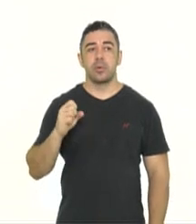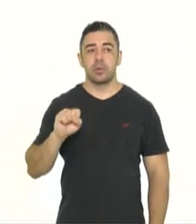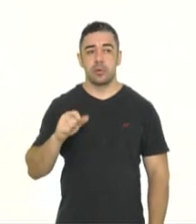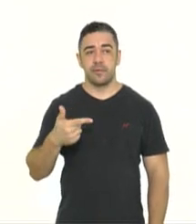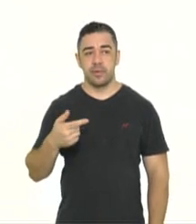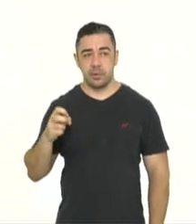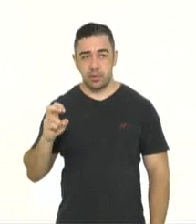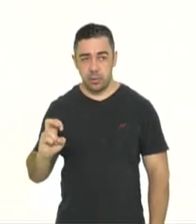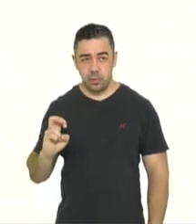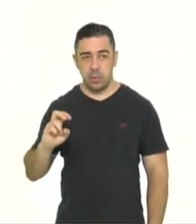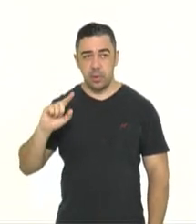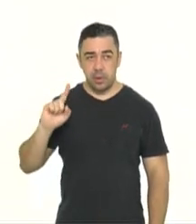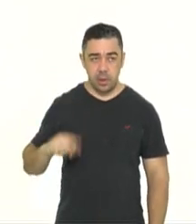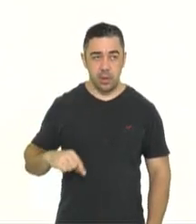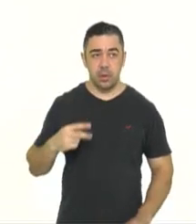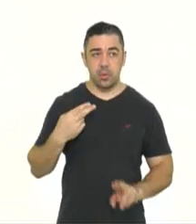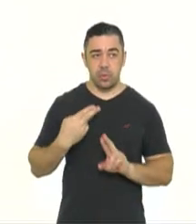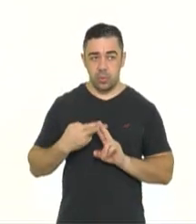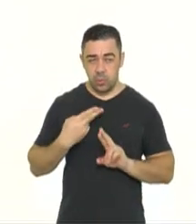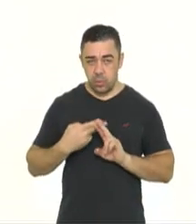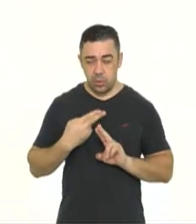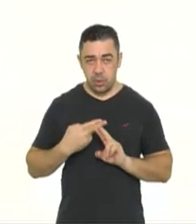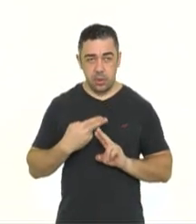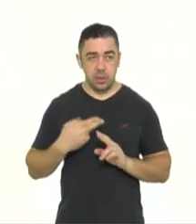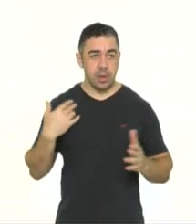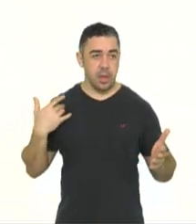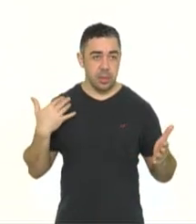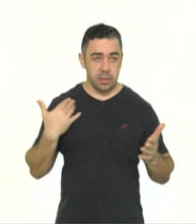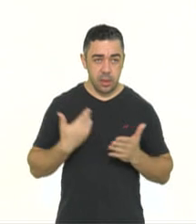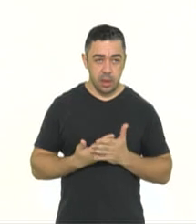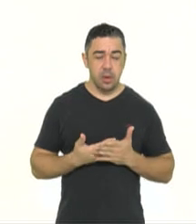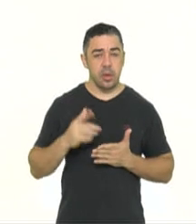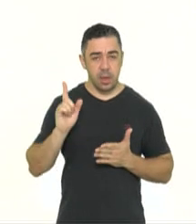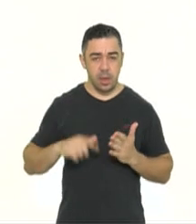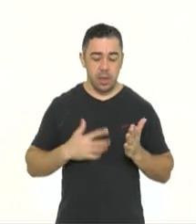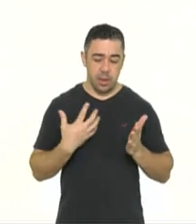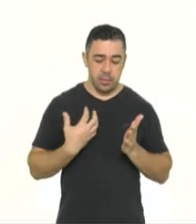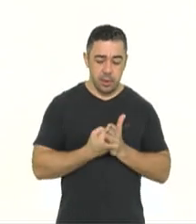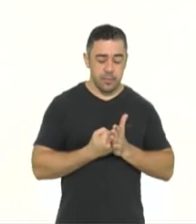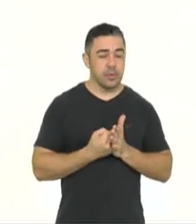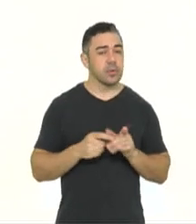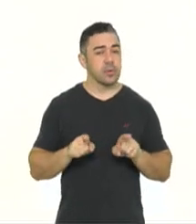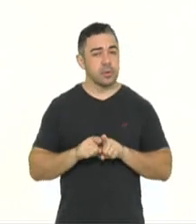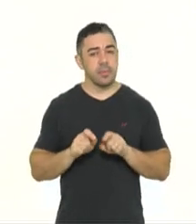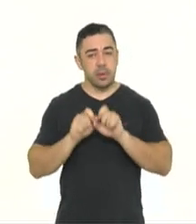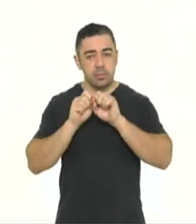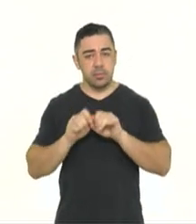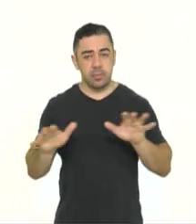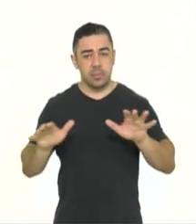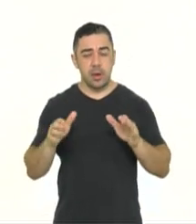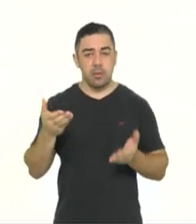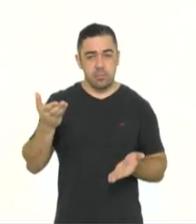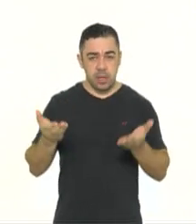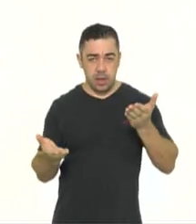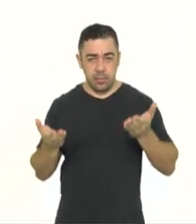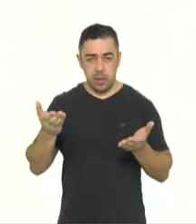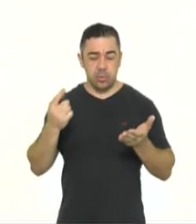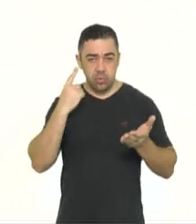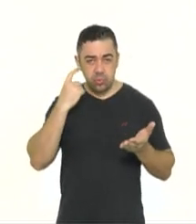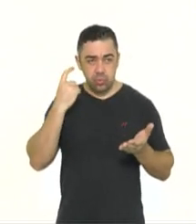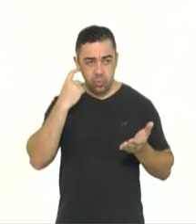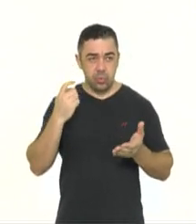primeiros, e ele era usado então, é usado ainda, para captação e amplificação e balanceamento dos